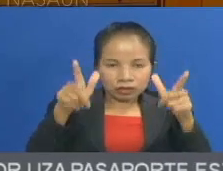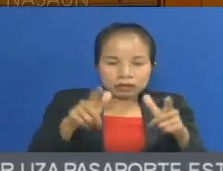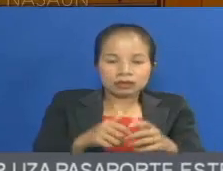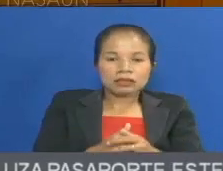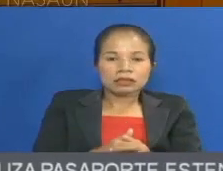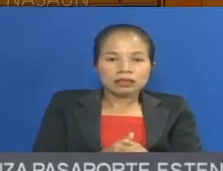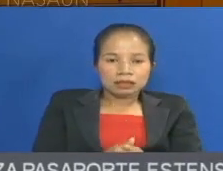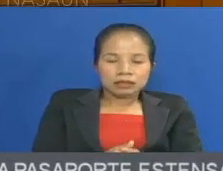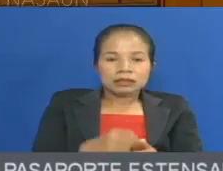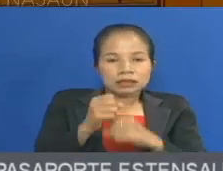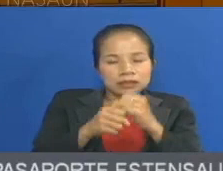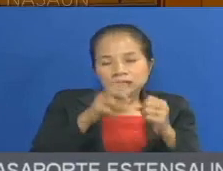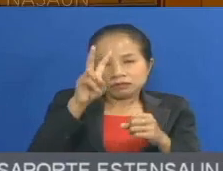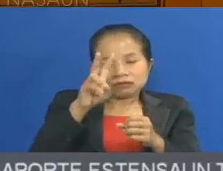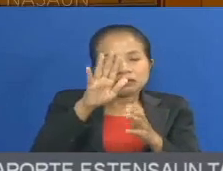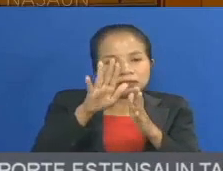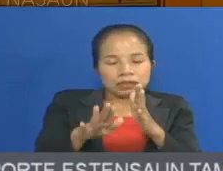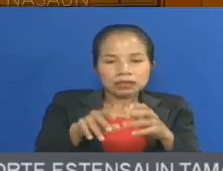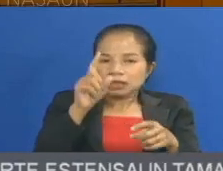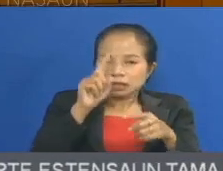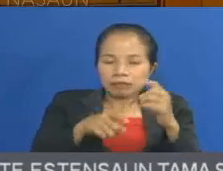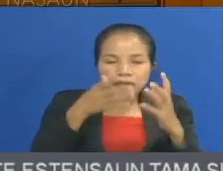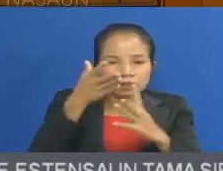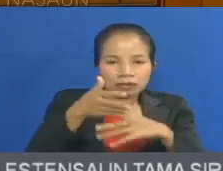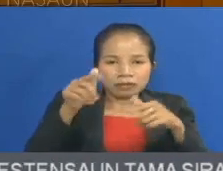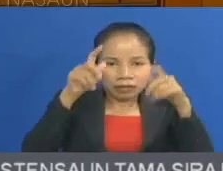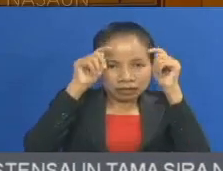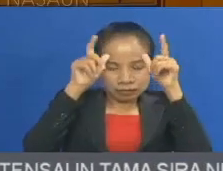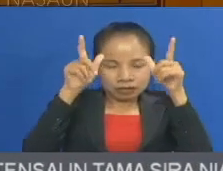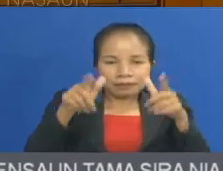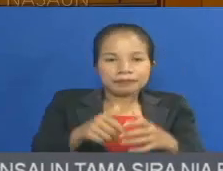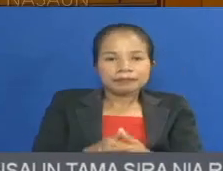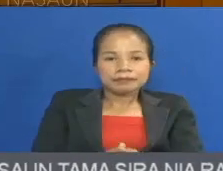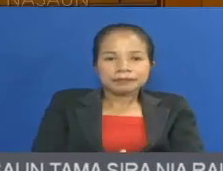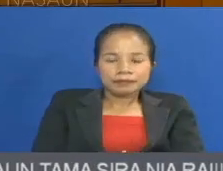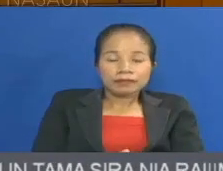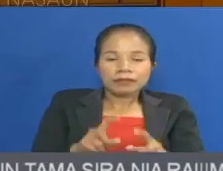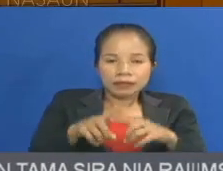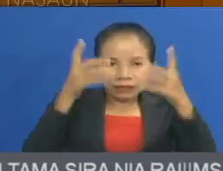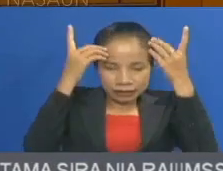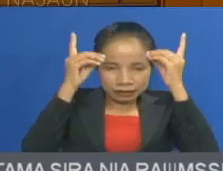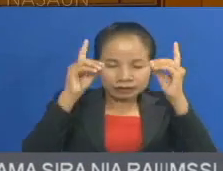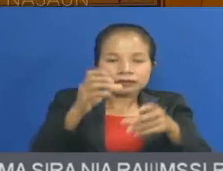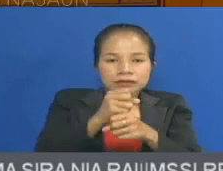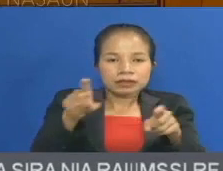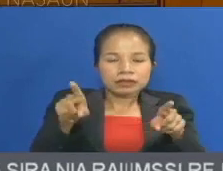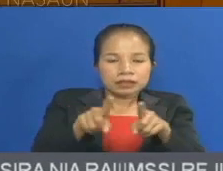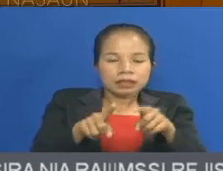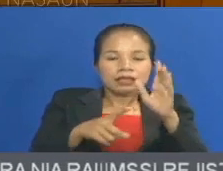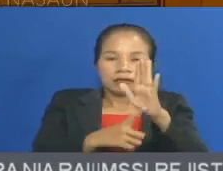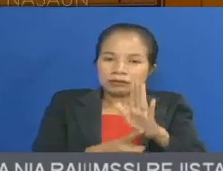Timor-Leste. Minimum Tinanrua. Sira labela tamamai iha Território Nacional Timor-Leste. Mas a decisão não é mais fortíssima, nem a